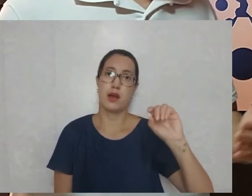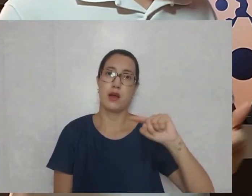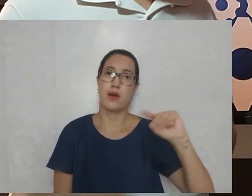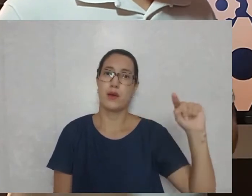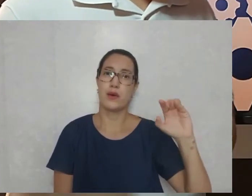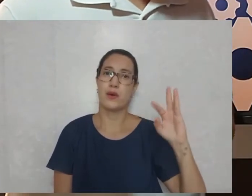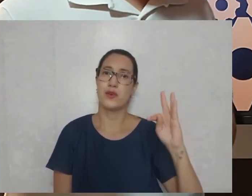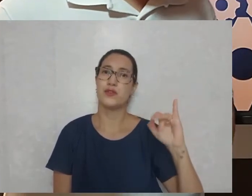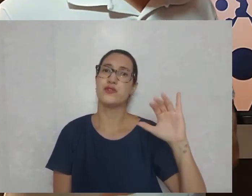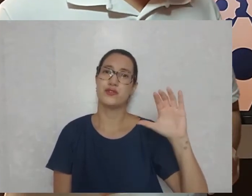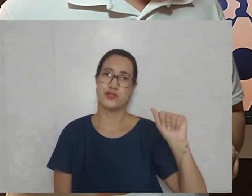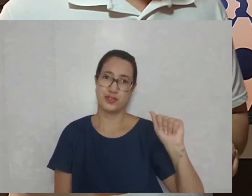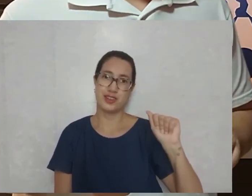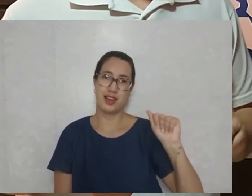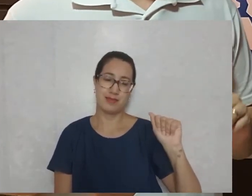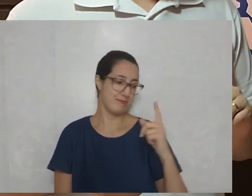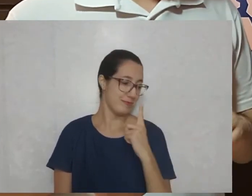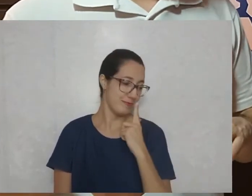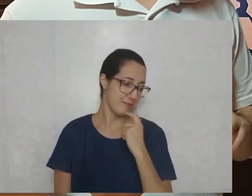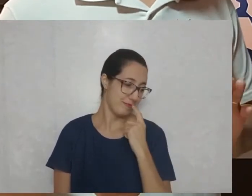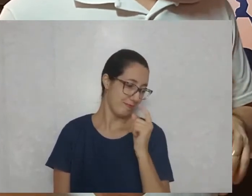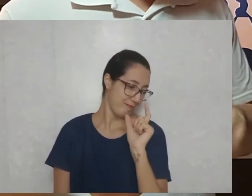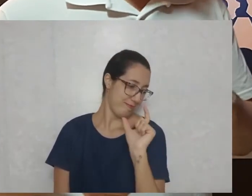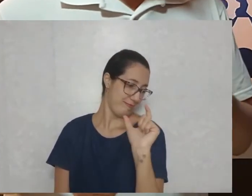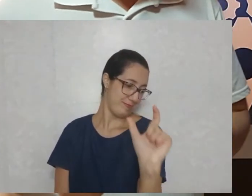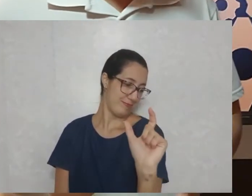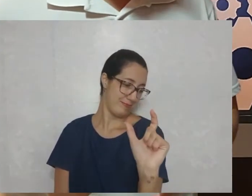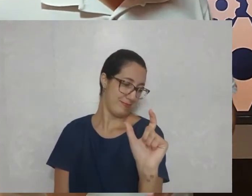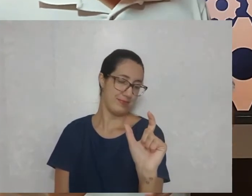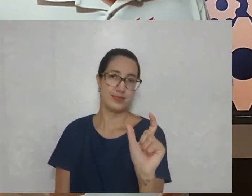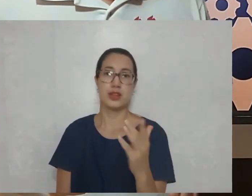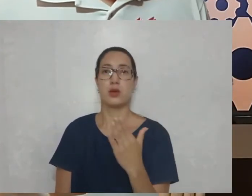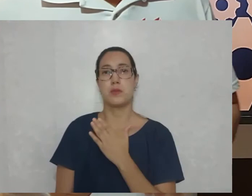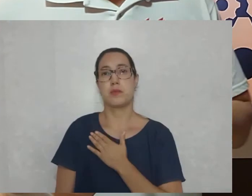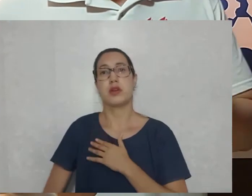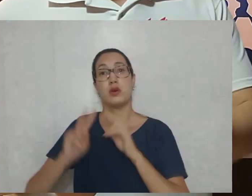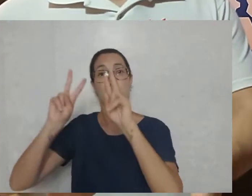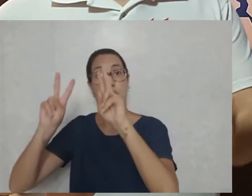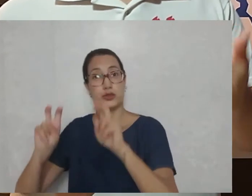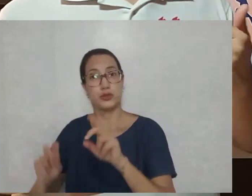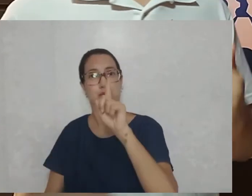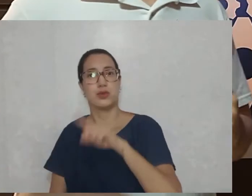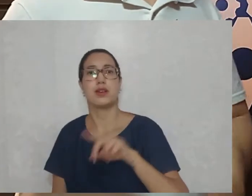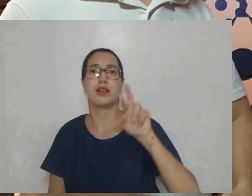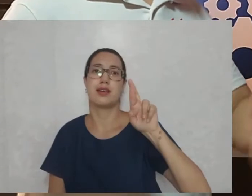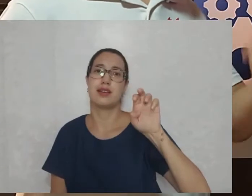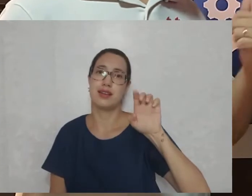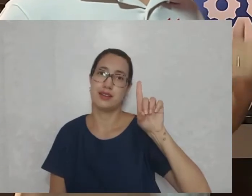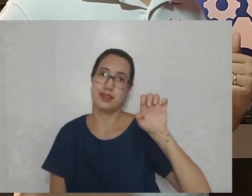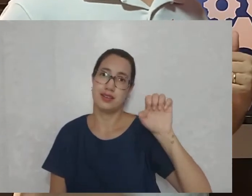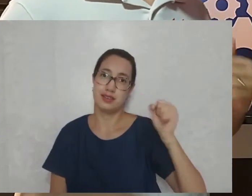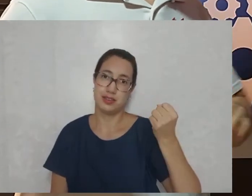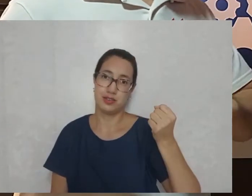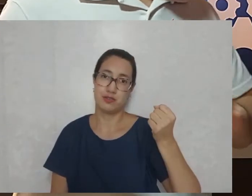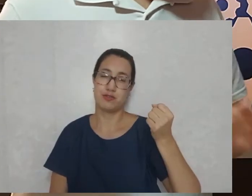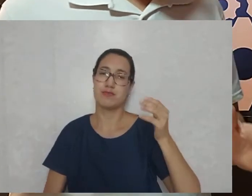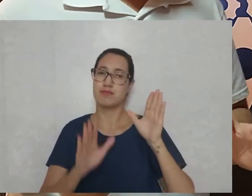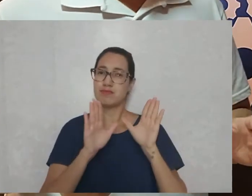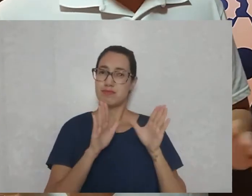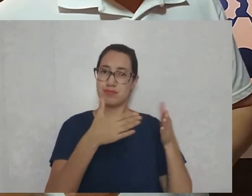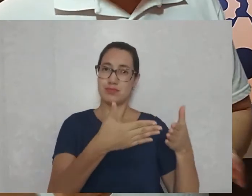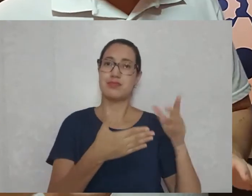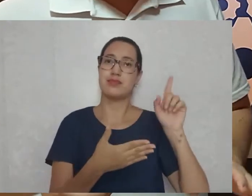agora um refinamento no nível de saber que o meu assunto é redes e o aspecto que eu vou estudar das redes é o projeto, mas não